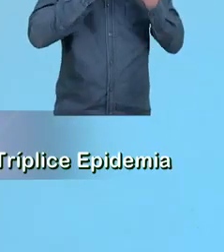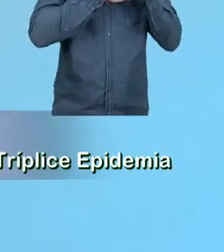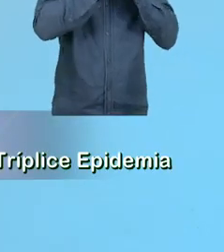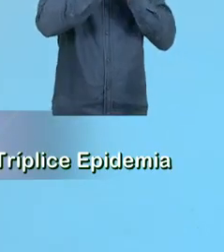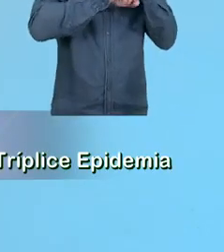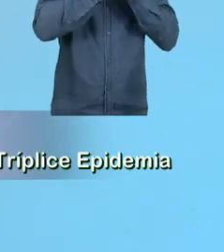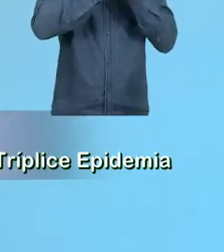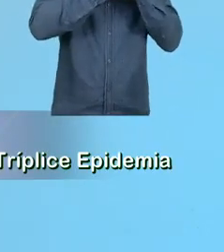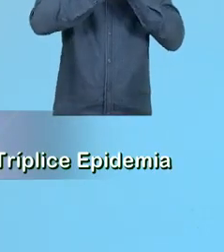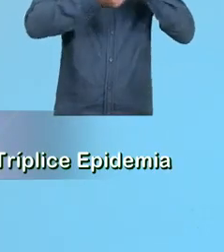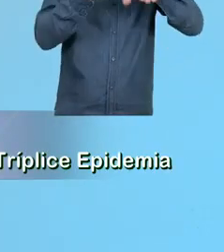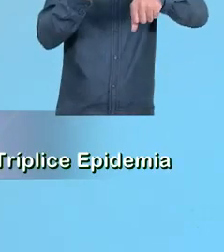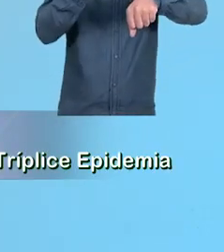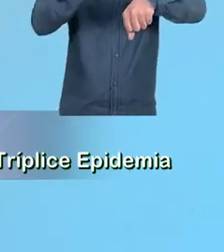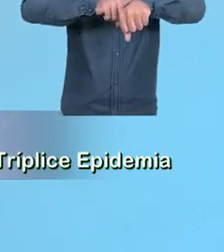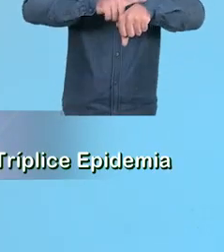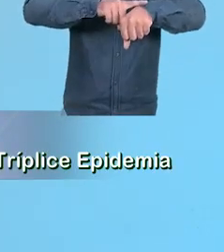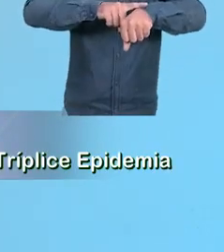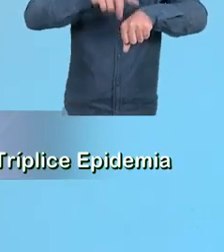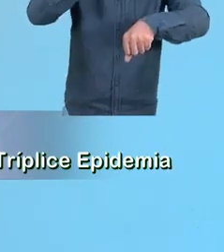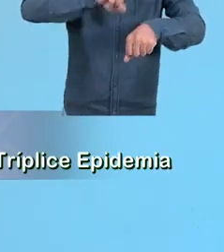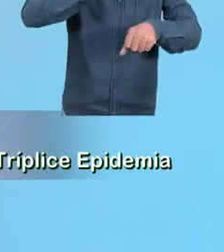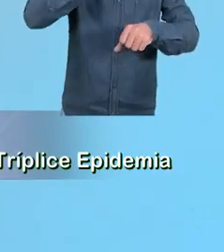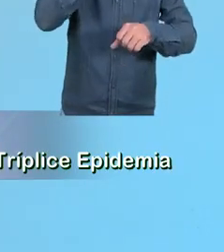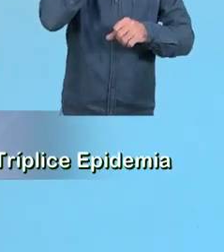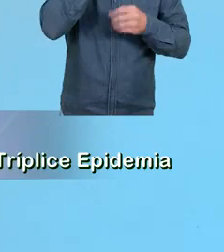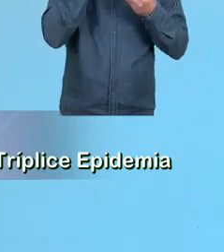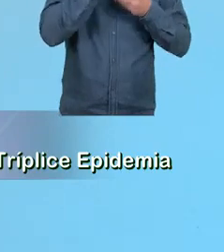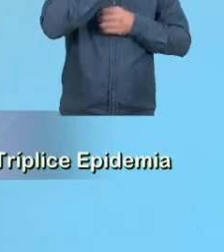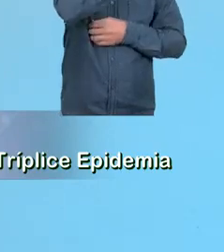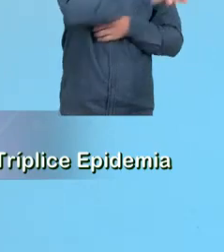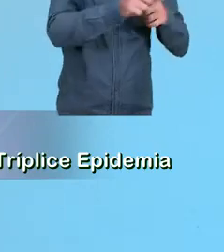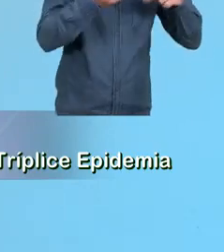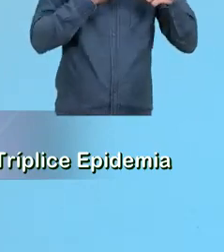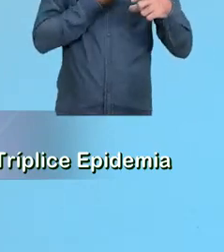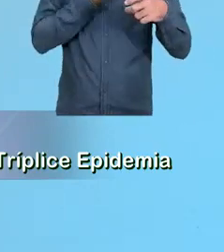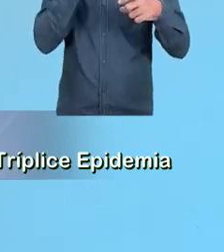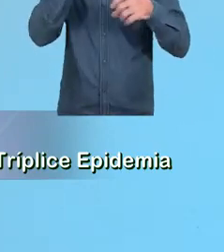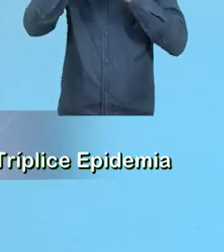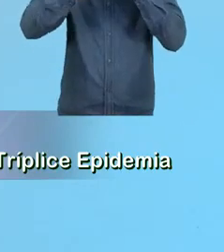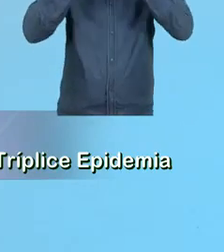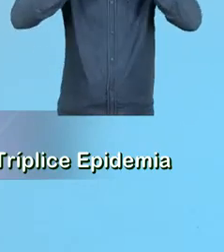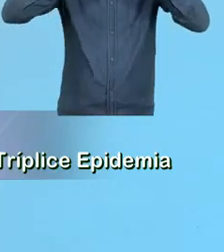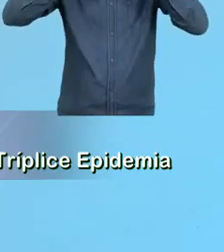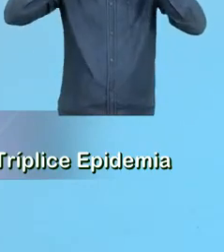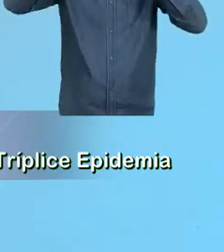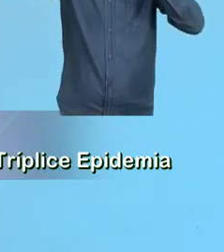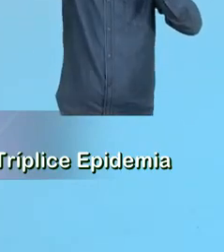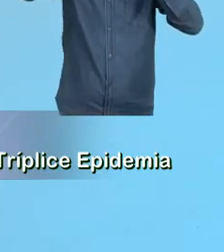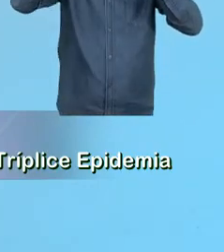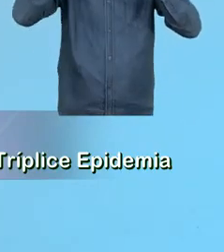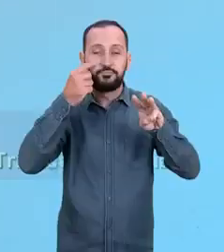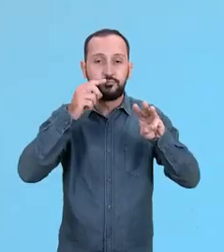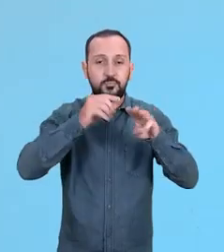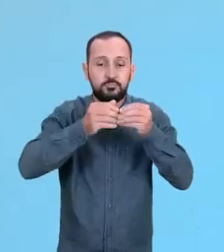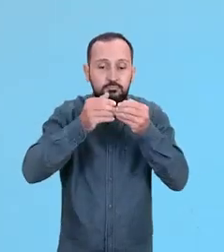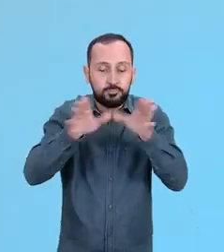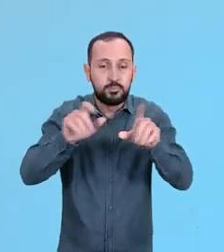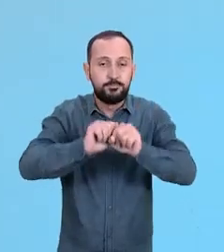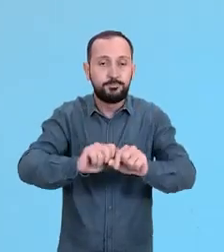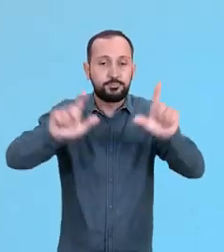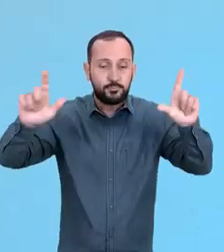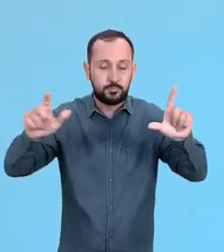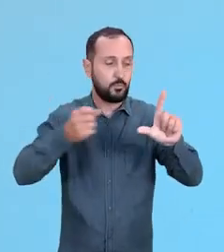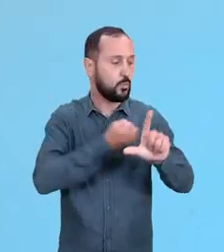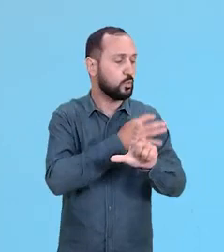pode imediatamente entrar no site da Prefeitura ou da Secretaria